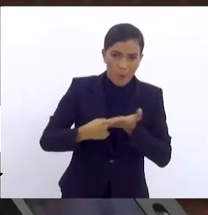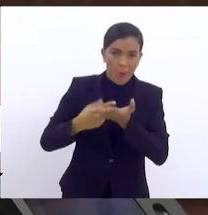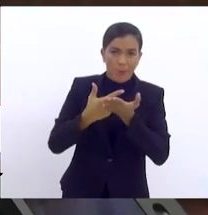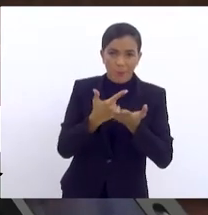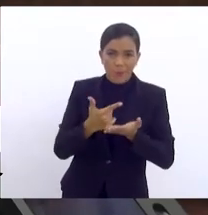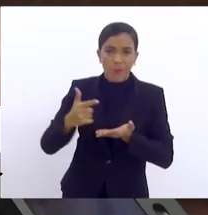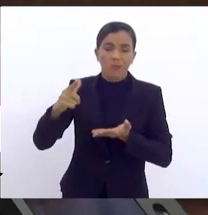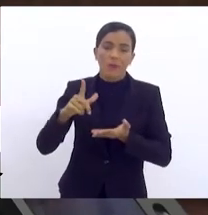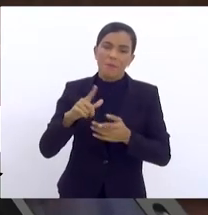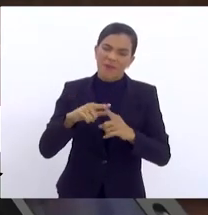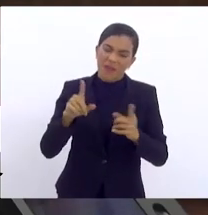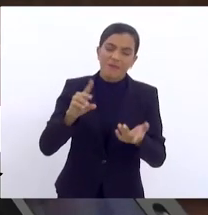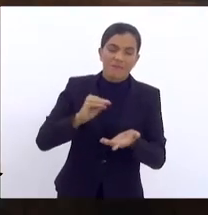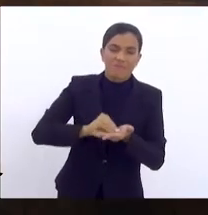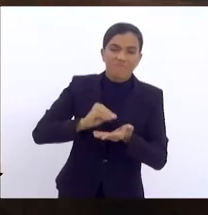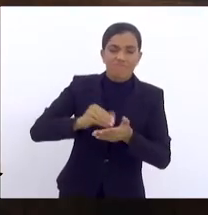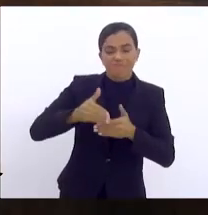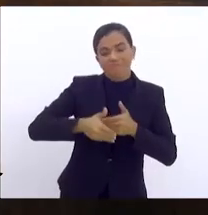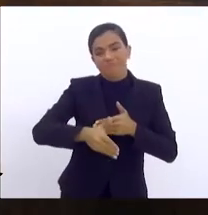presente trazendo